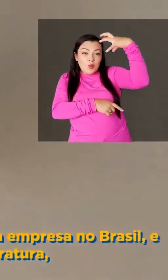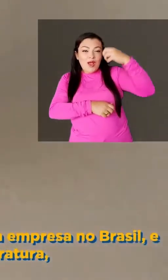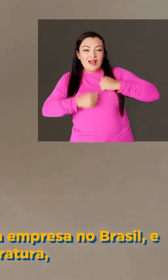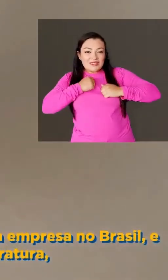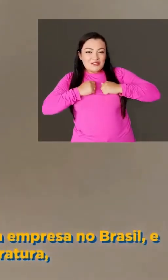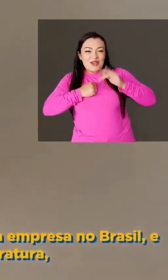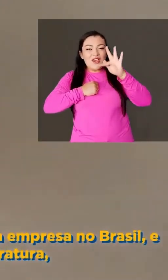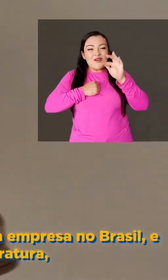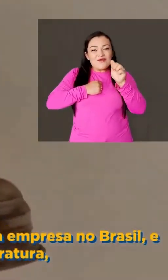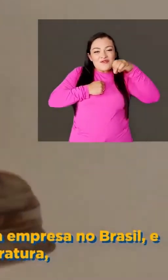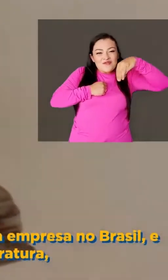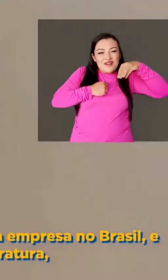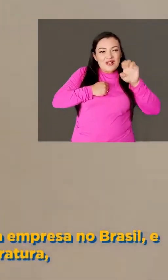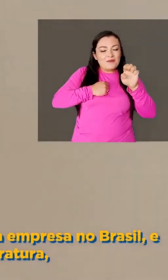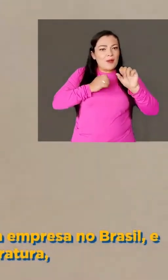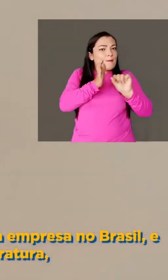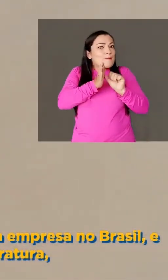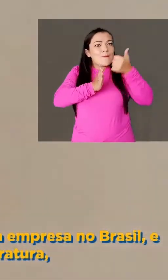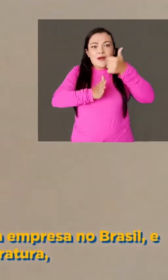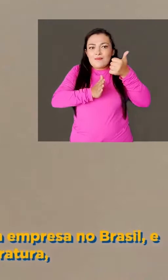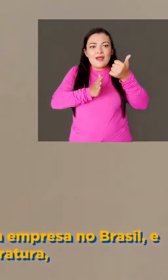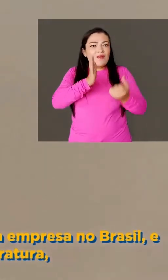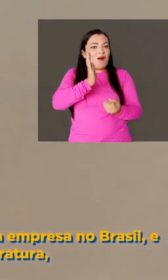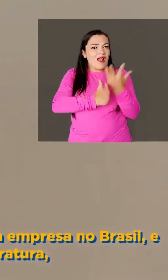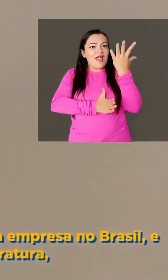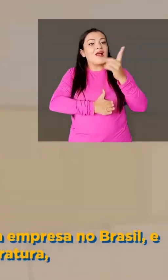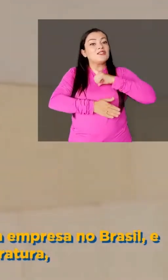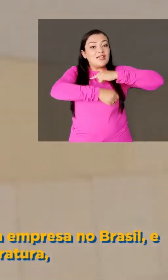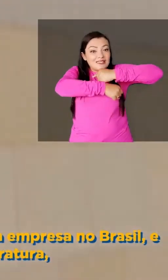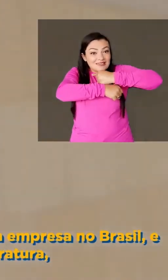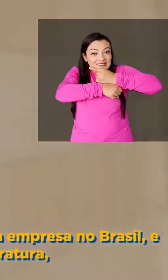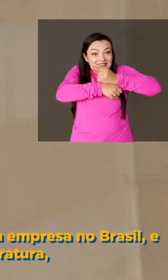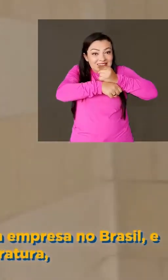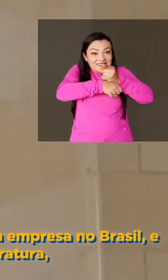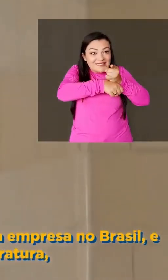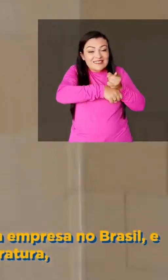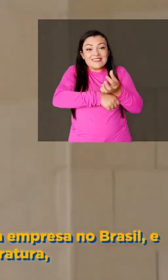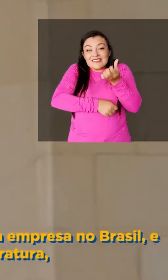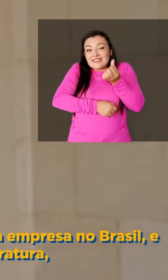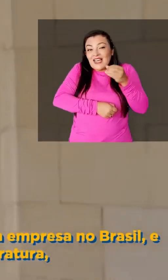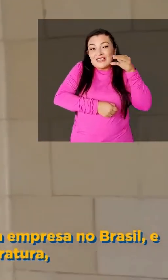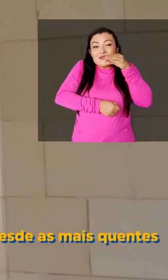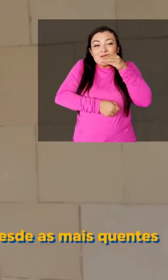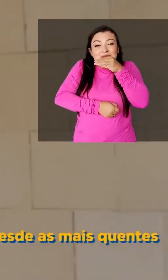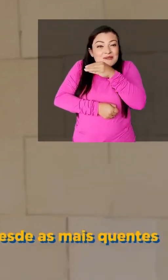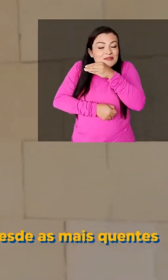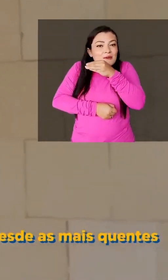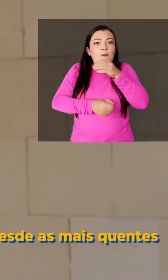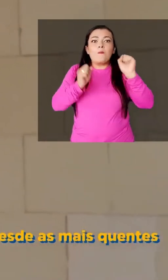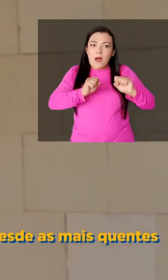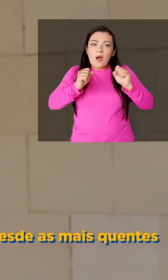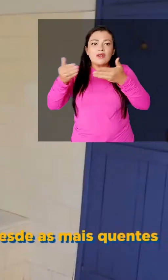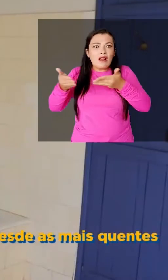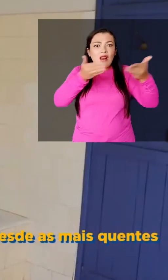um dos primeiros da empresa no Brasil e que possuía 6 regulagens diferentes de temperatura, podendo ser